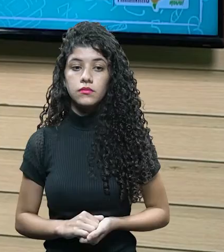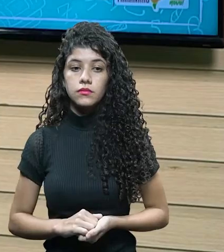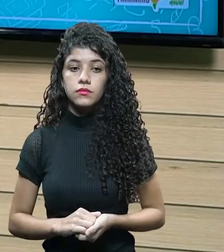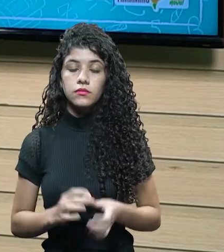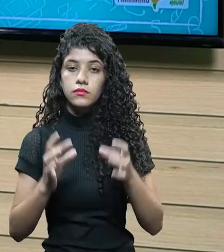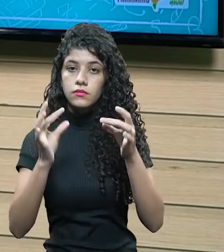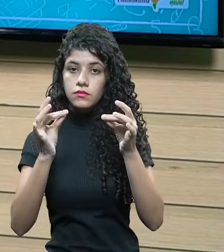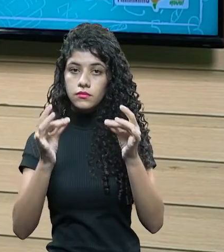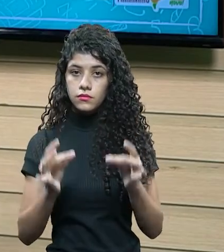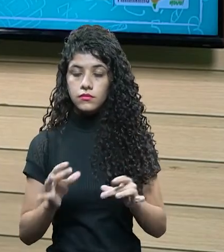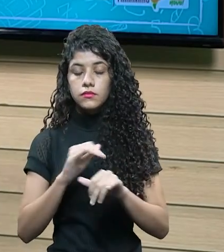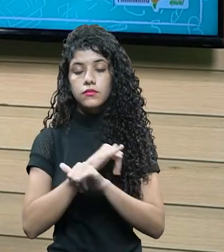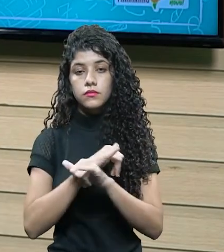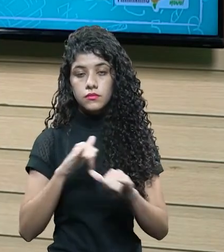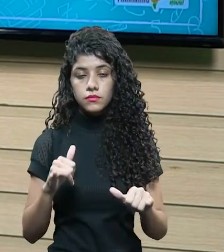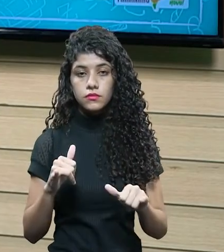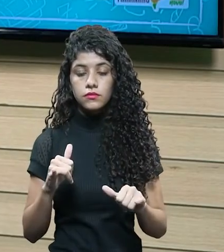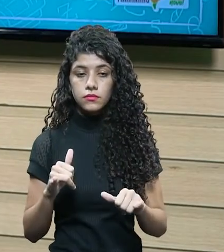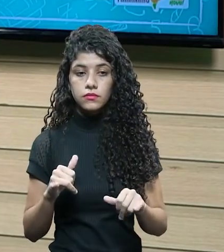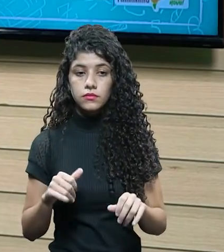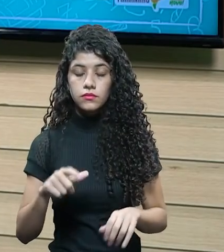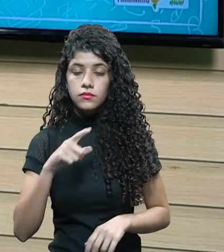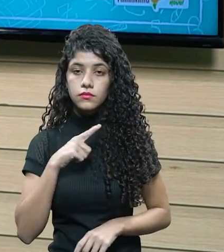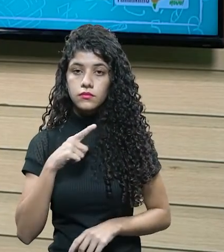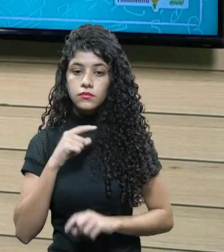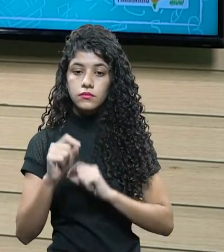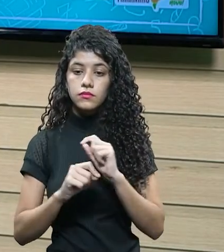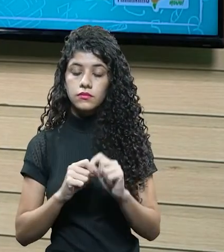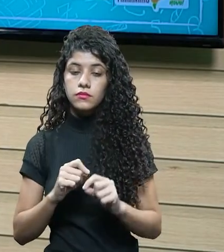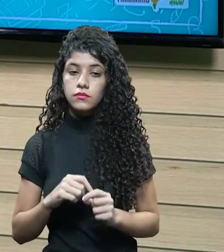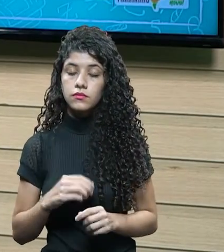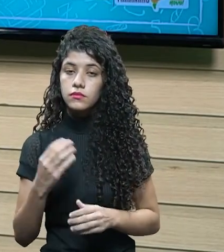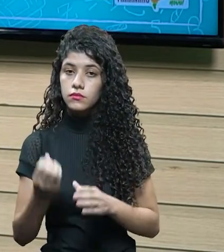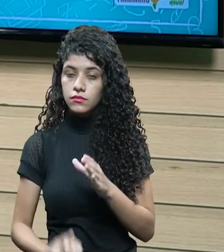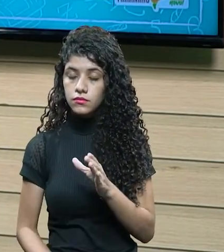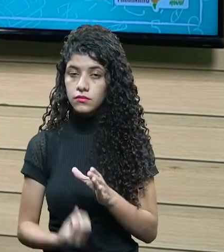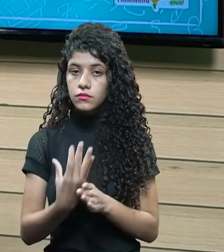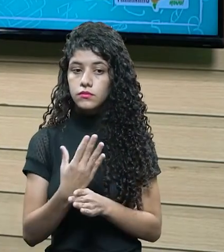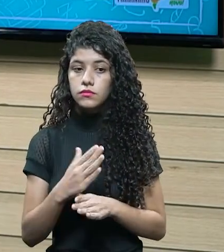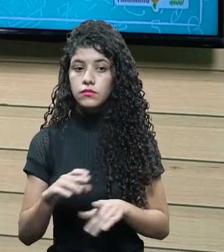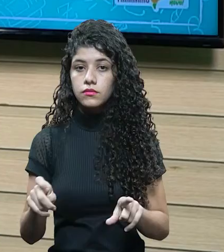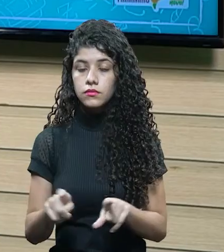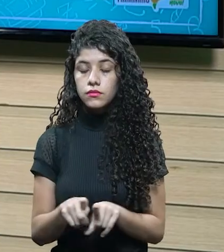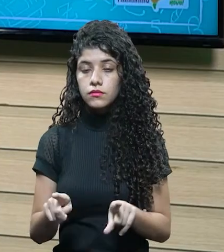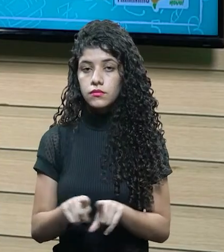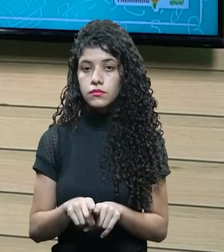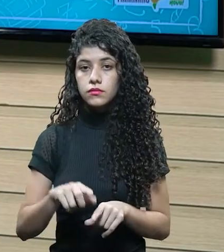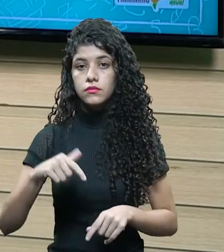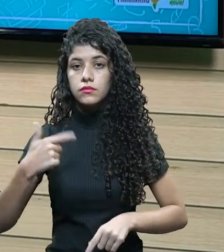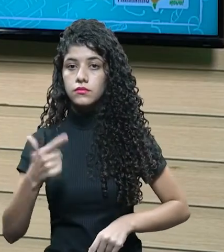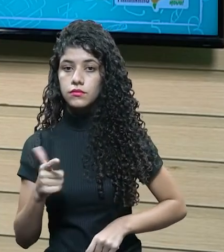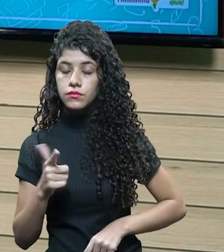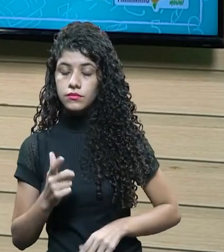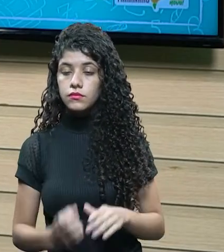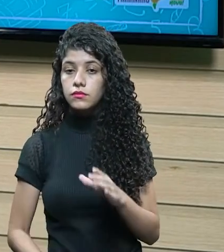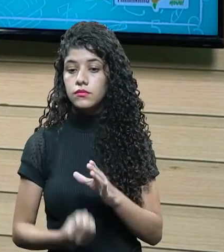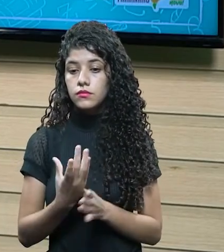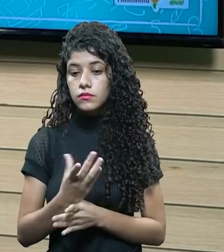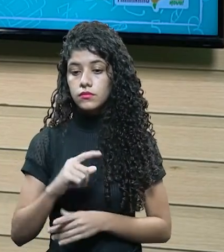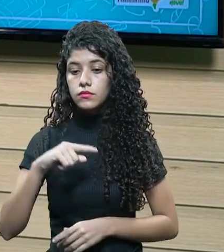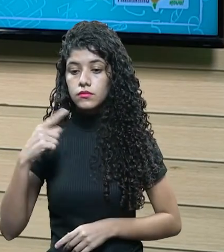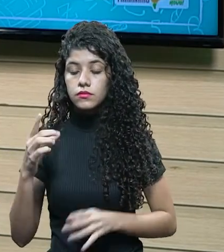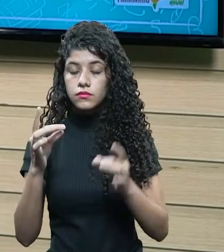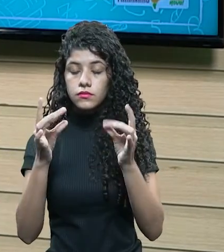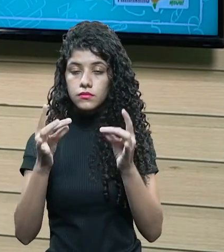desse método ABC é o detalhe das informações de custos, que está vinculando tanto o que está na produção quanto o que está fora da